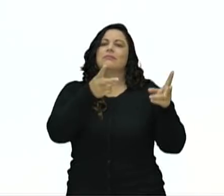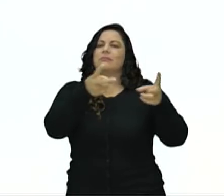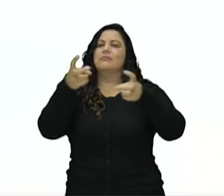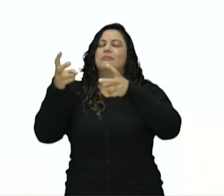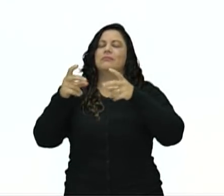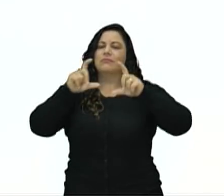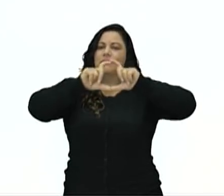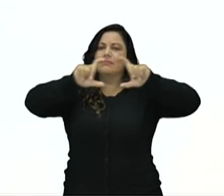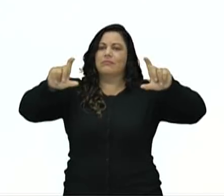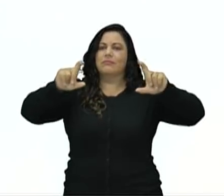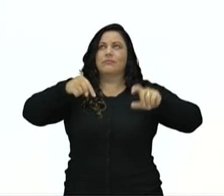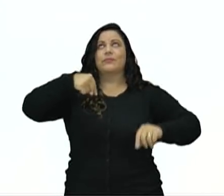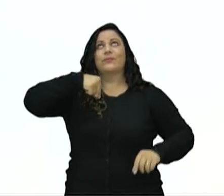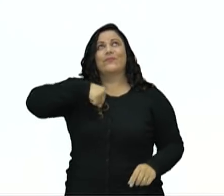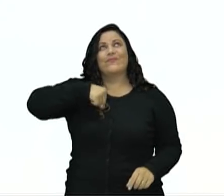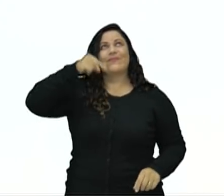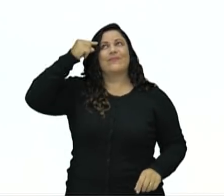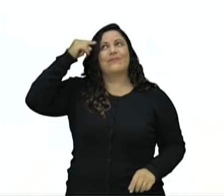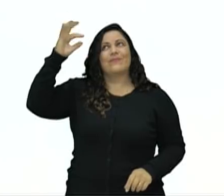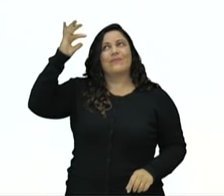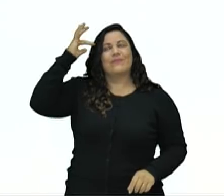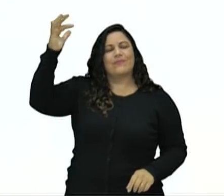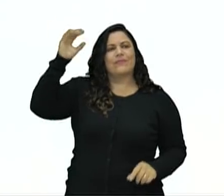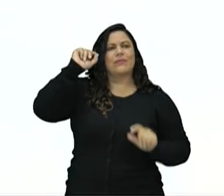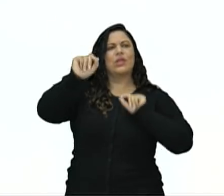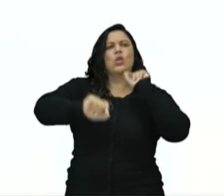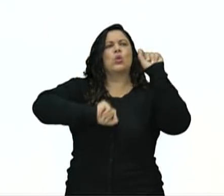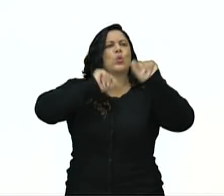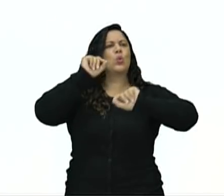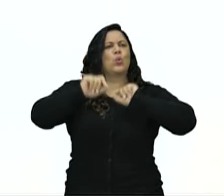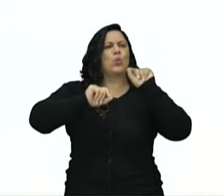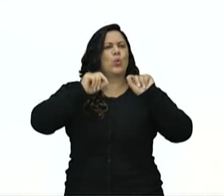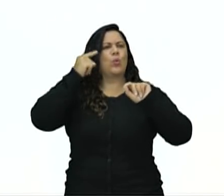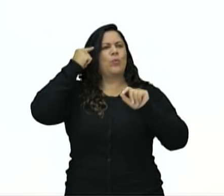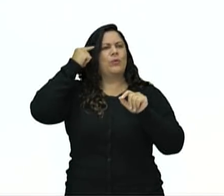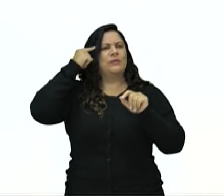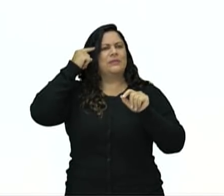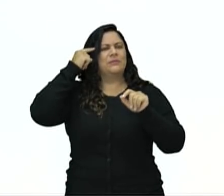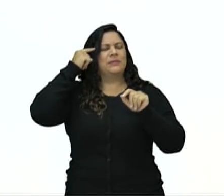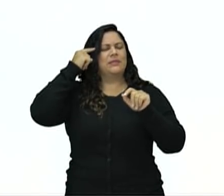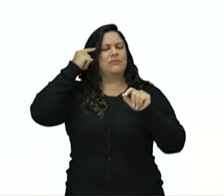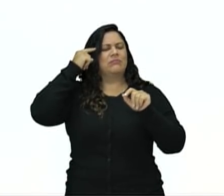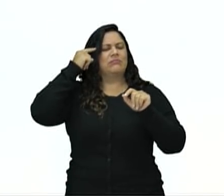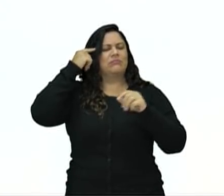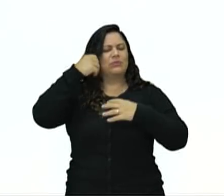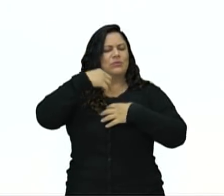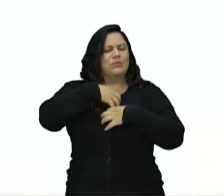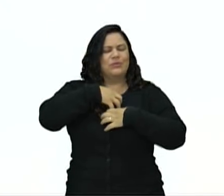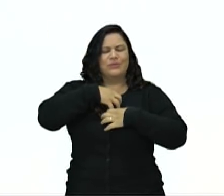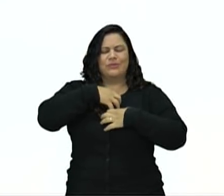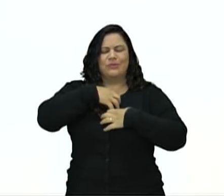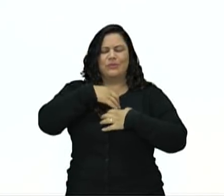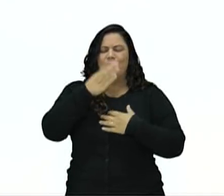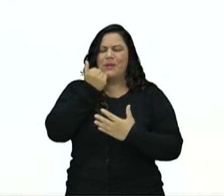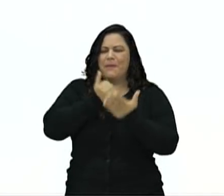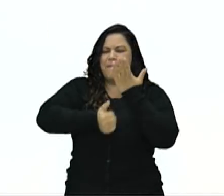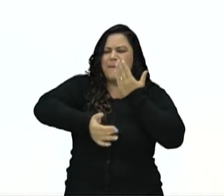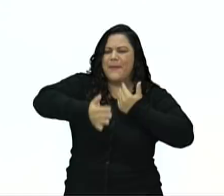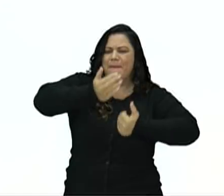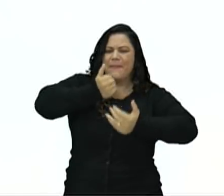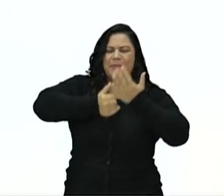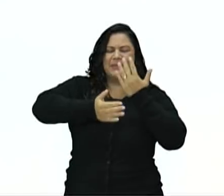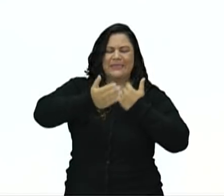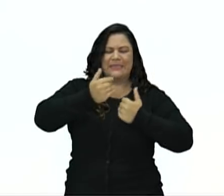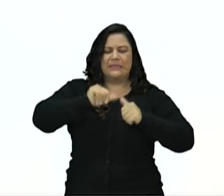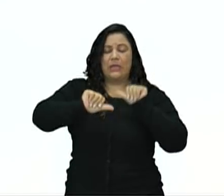refleti. Como eu espero que o estigma sobre transtornos alimentares mude? Como eu espero falar tranquilamente sobre